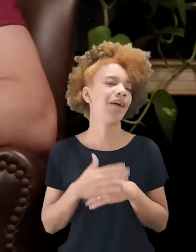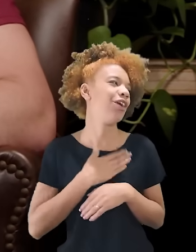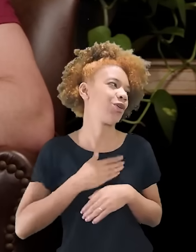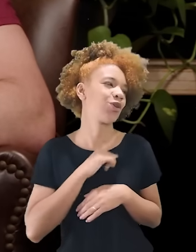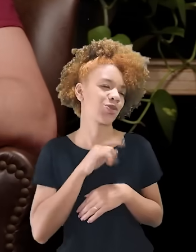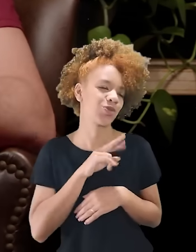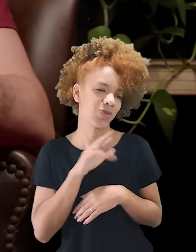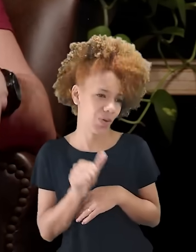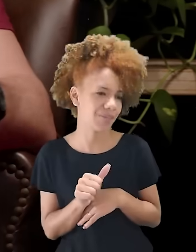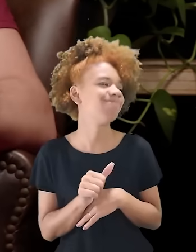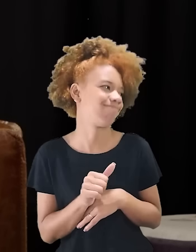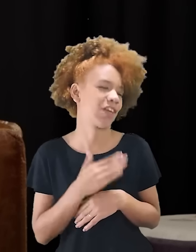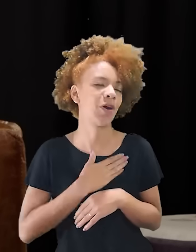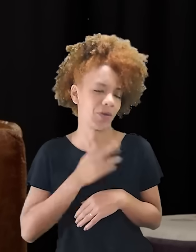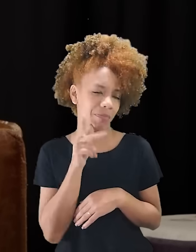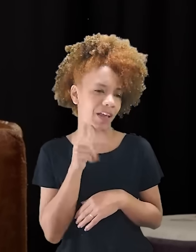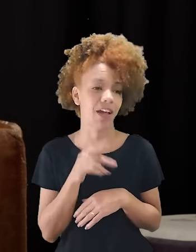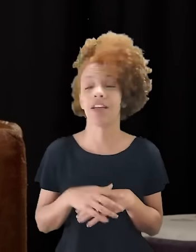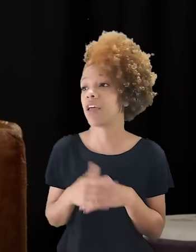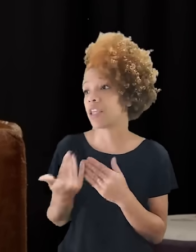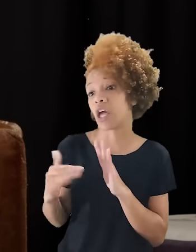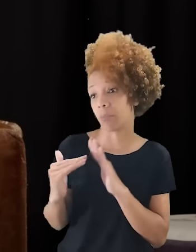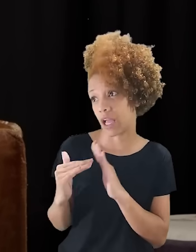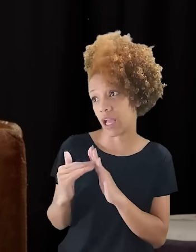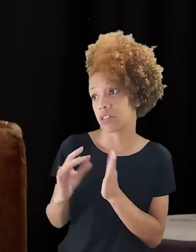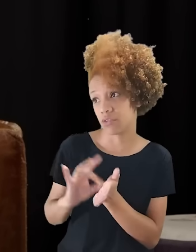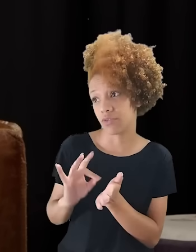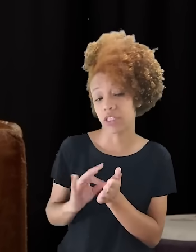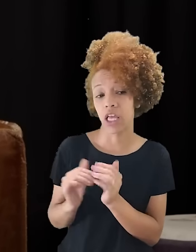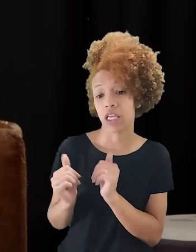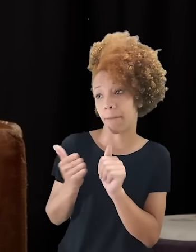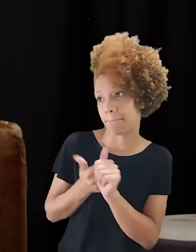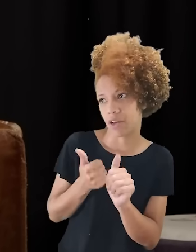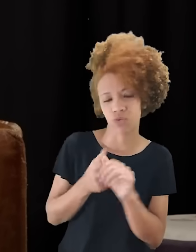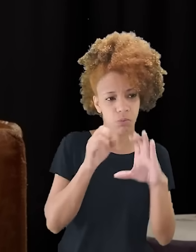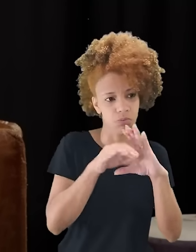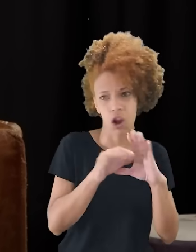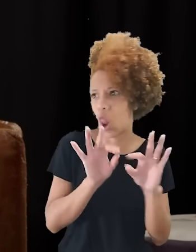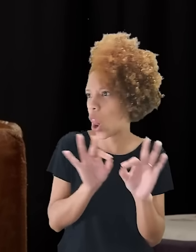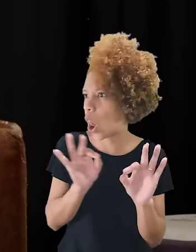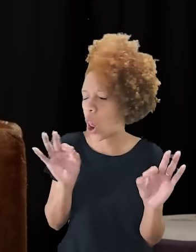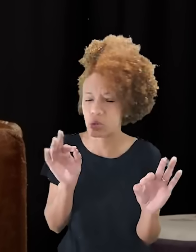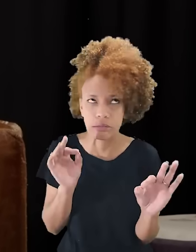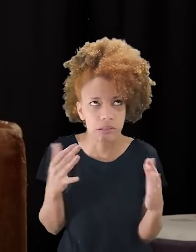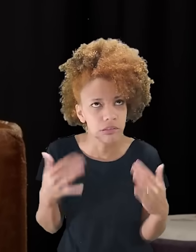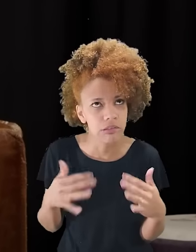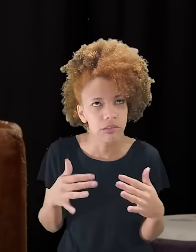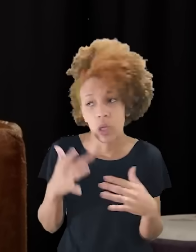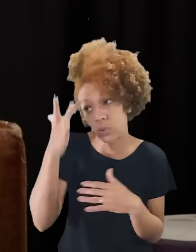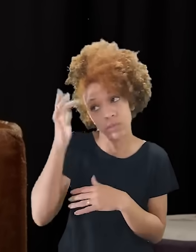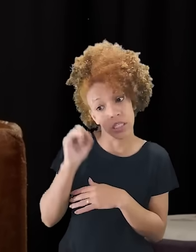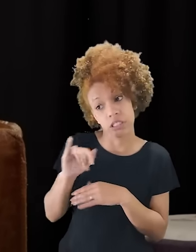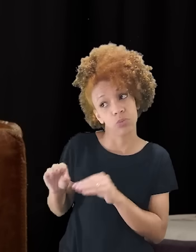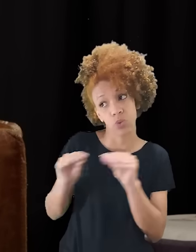falar eu gosto muito do Zorra tô só piada eu gosto PR da Galera E aí era uma casa mesmo que era do lado da Globo que é longe PR caramba né